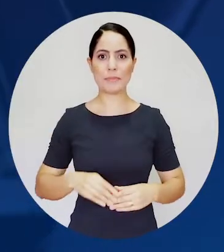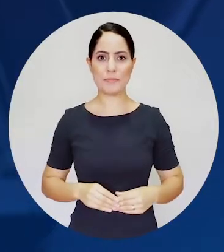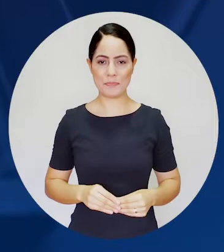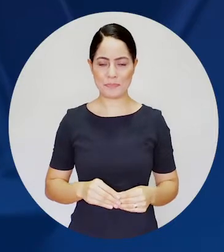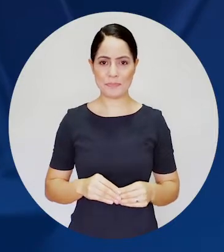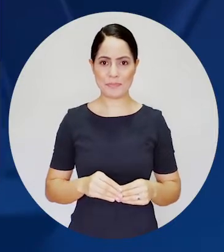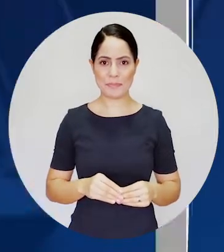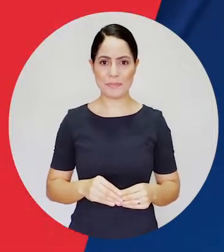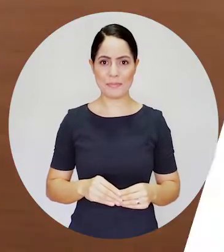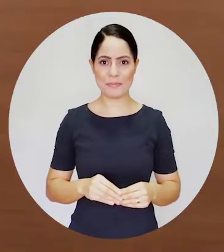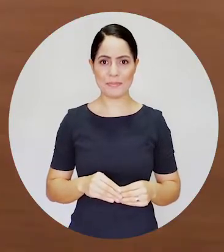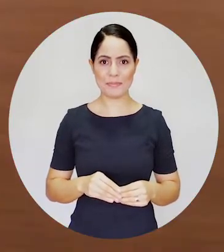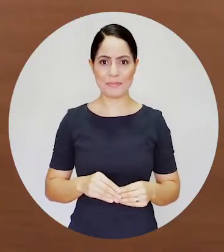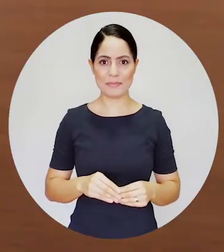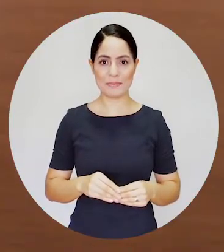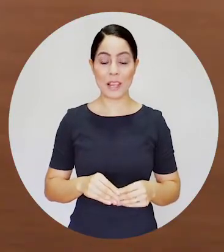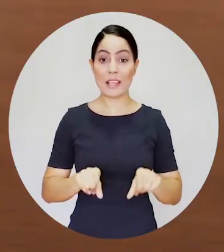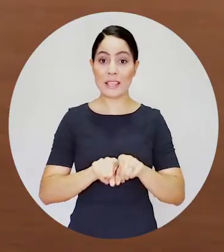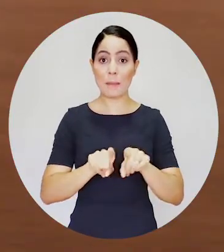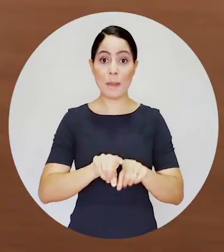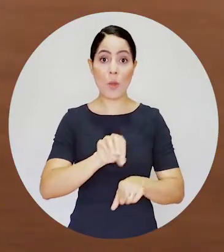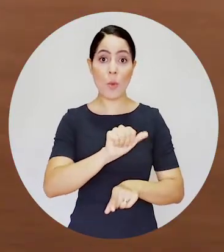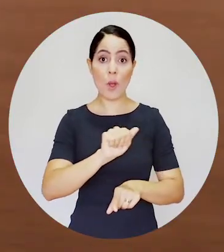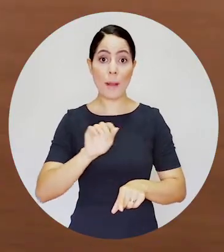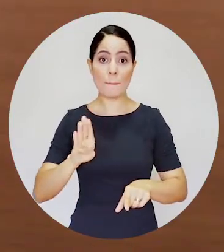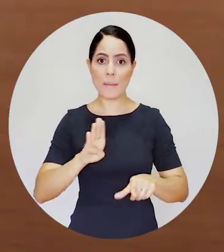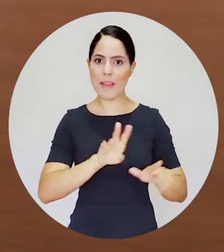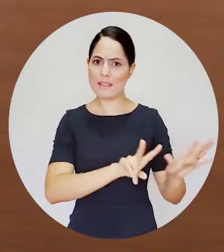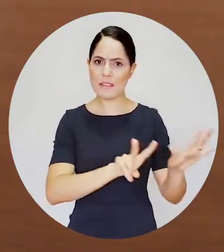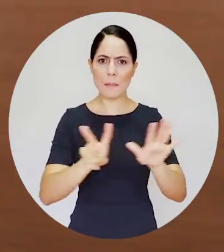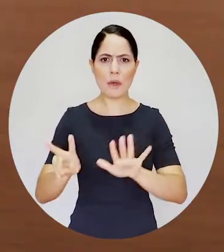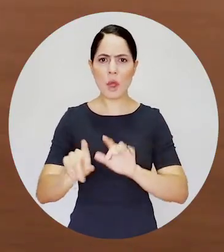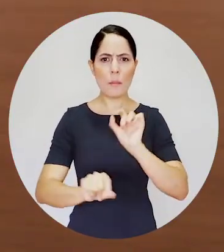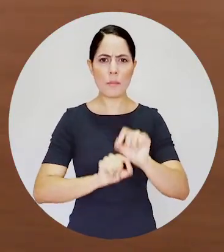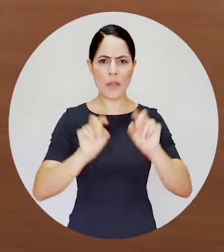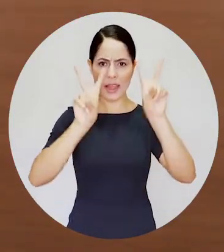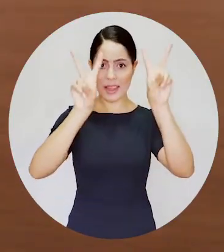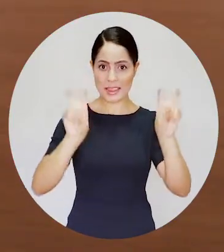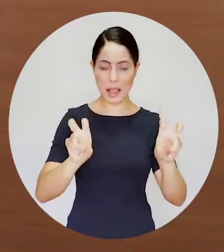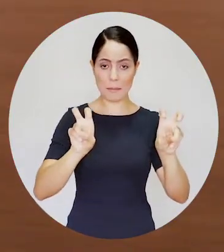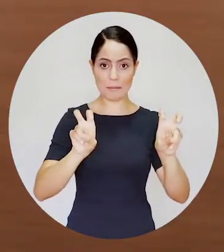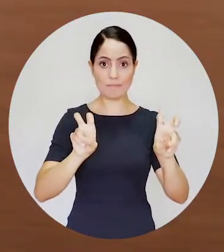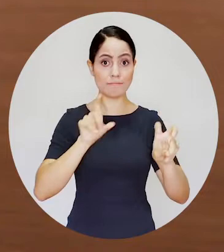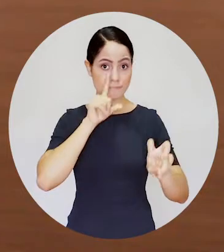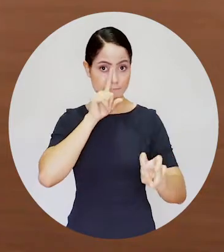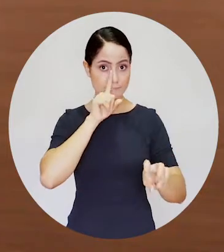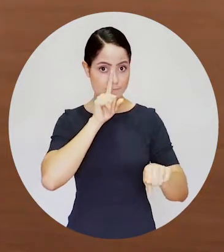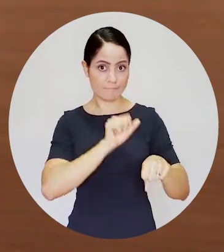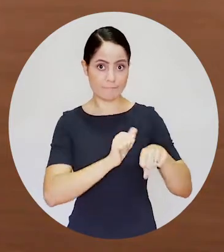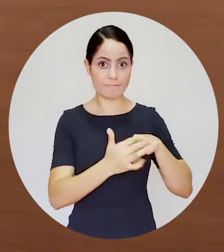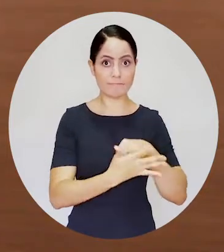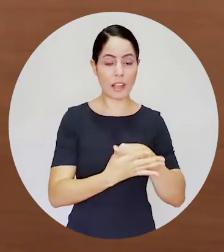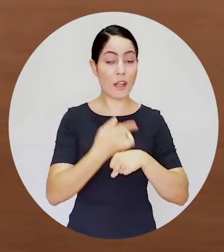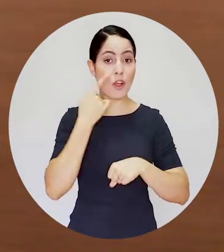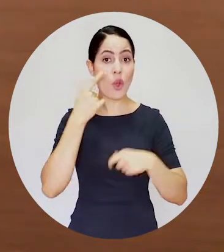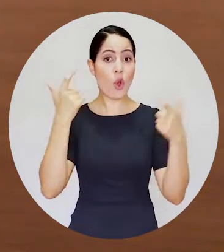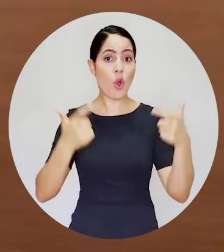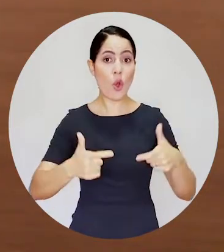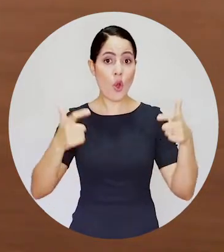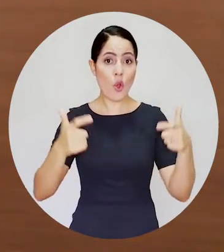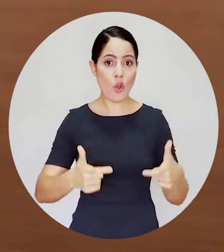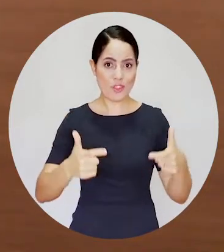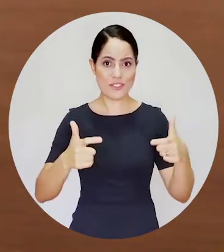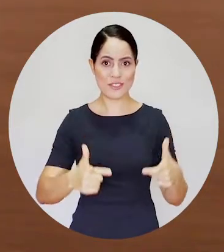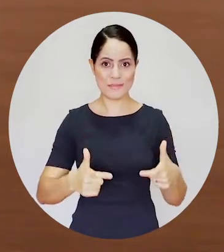teleconferência. E as ações semanais da OAB de combate à crise, a advocacia tem conferido no nosso